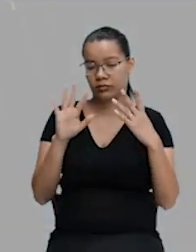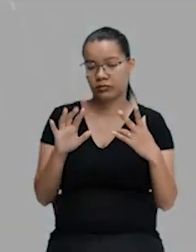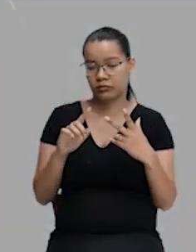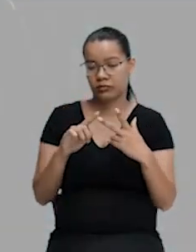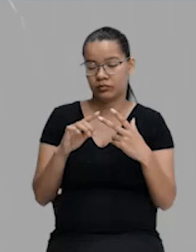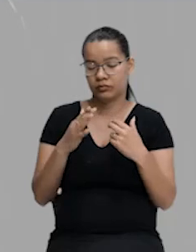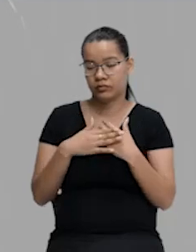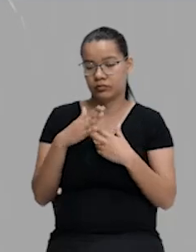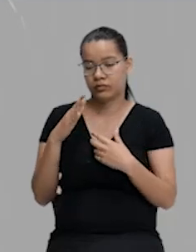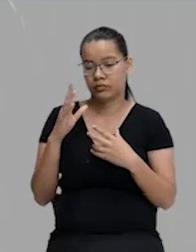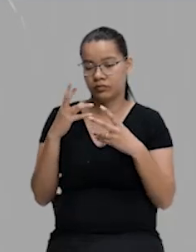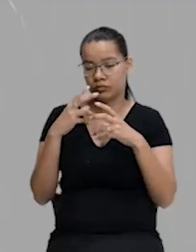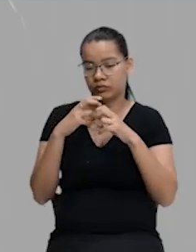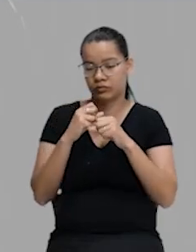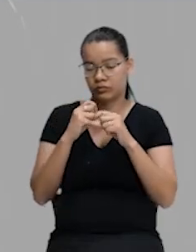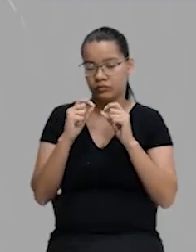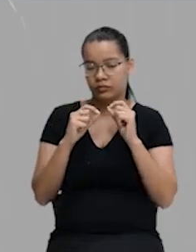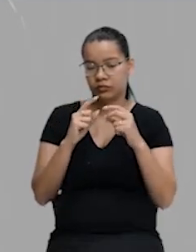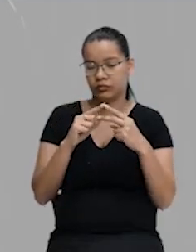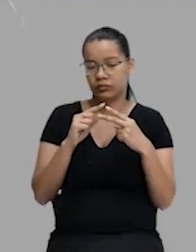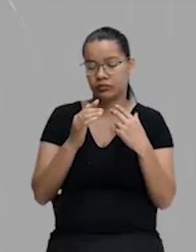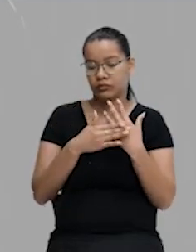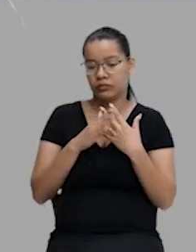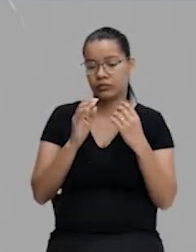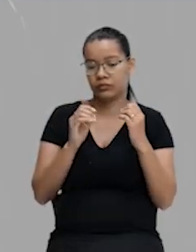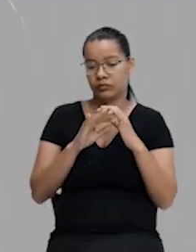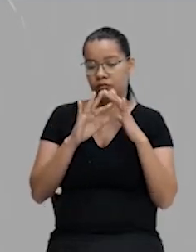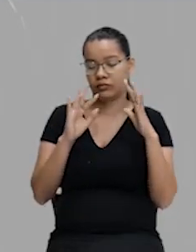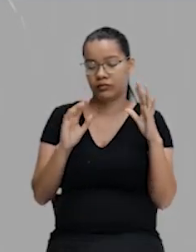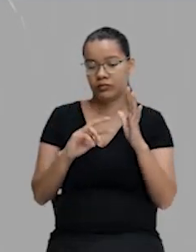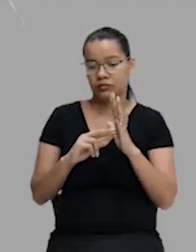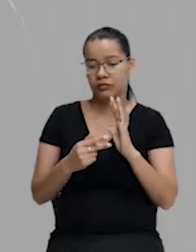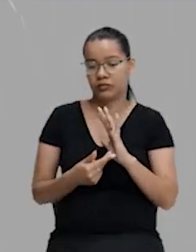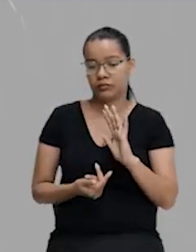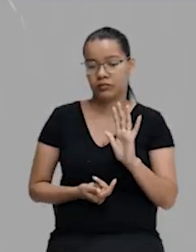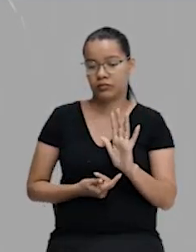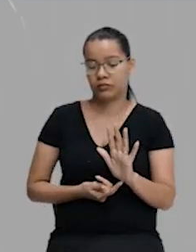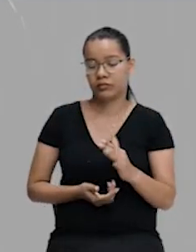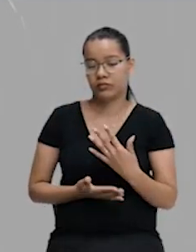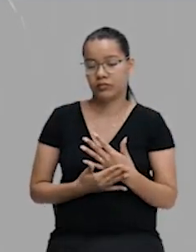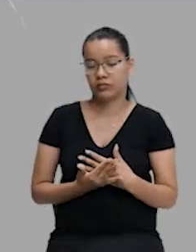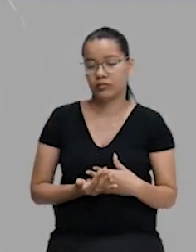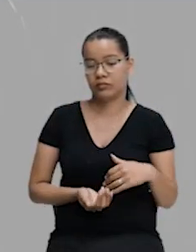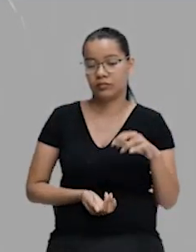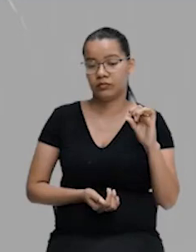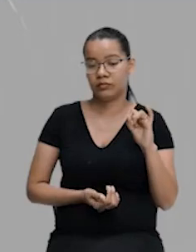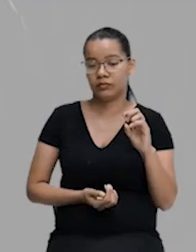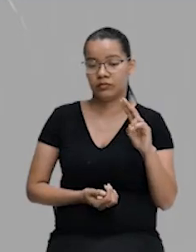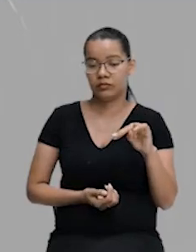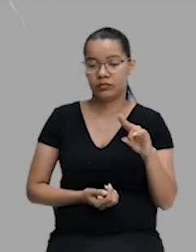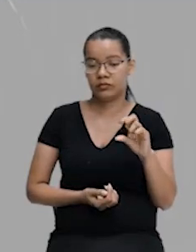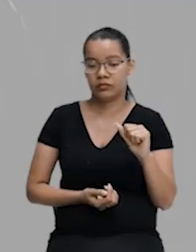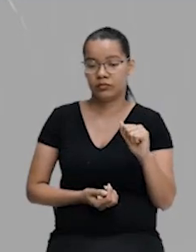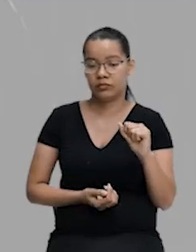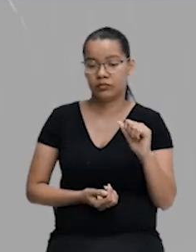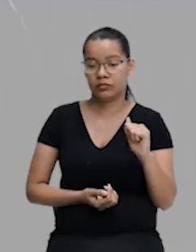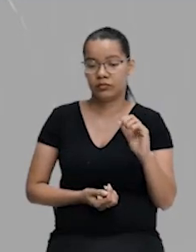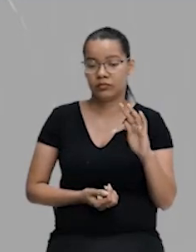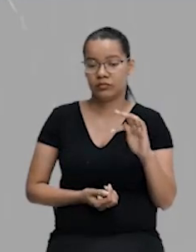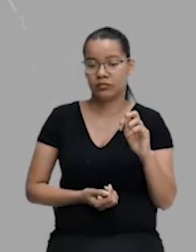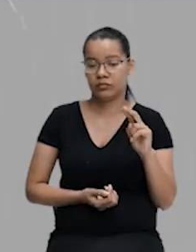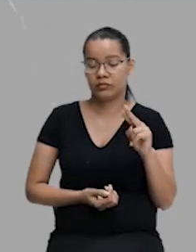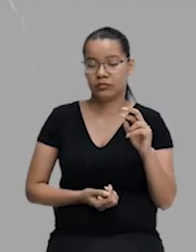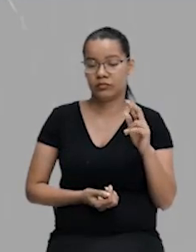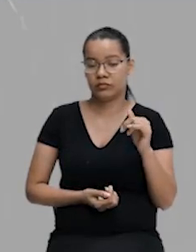que ficou mais claro quer dizer que apresenta mais insaturações. Então, podemos concluir que o óleo de girassol